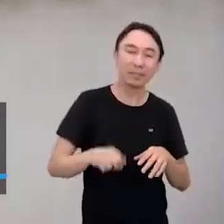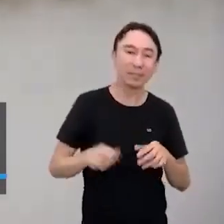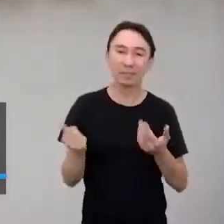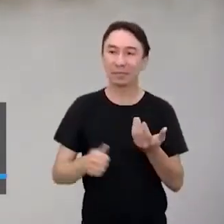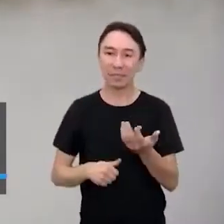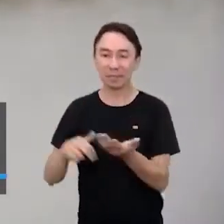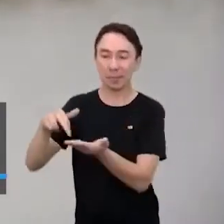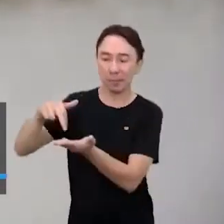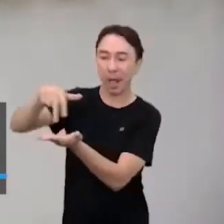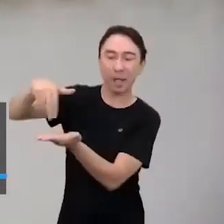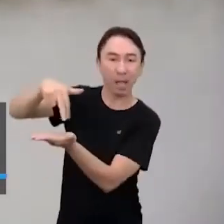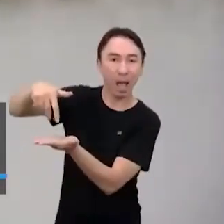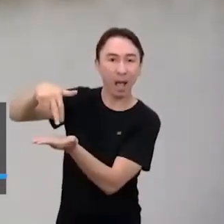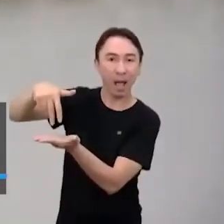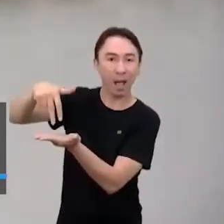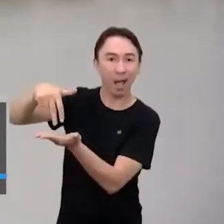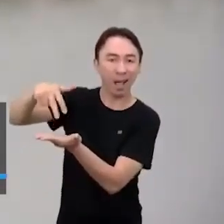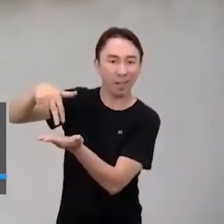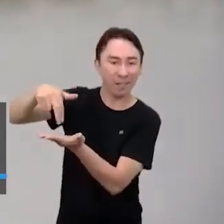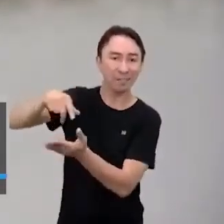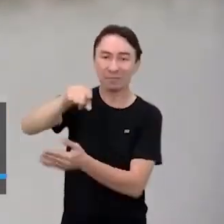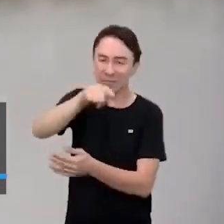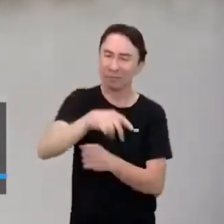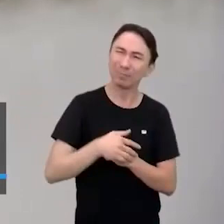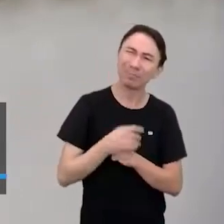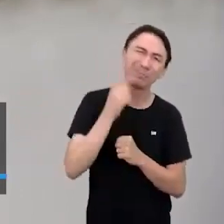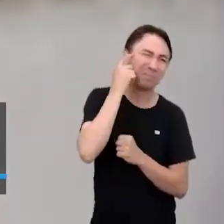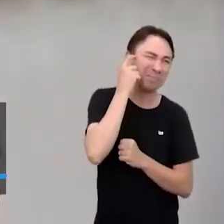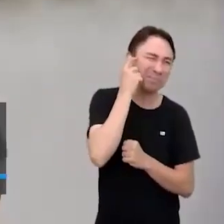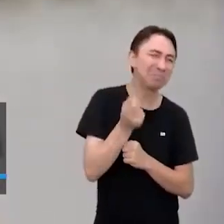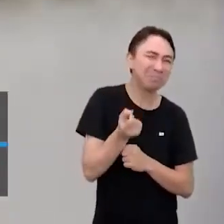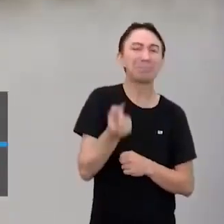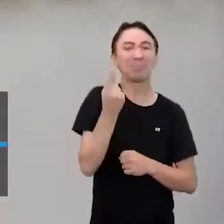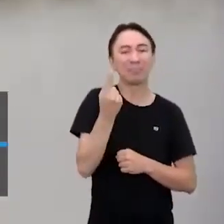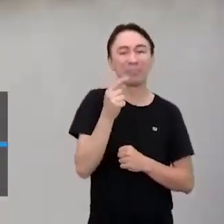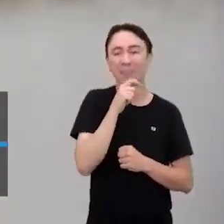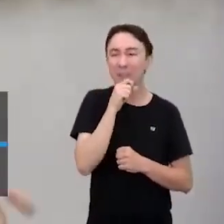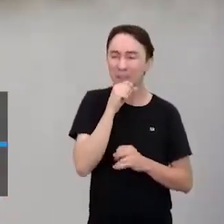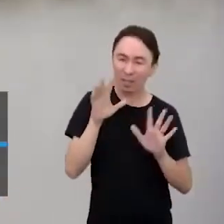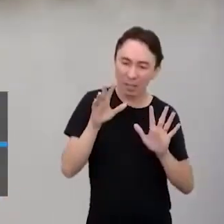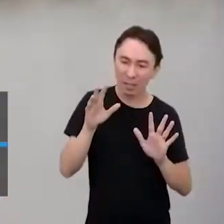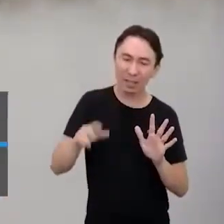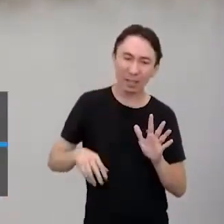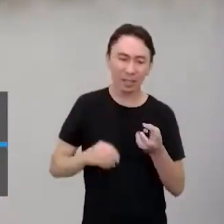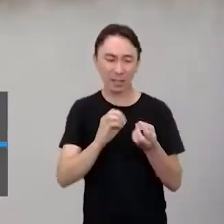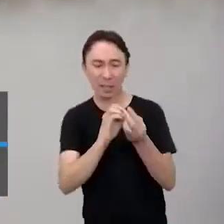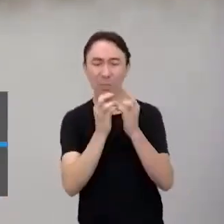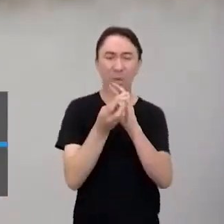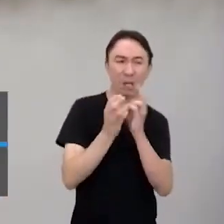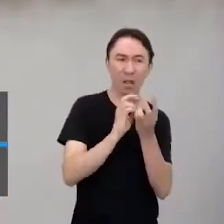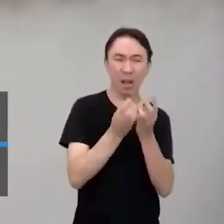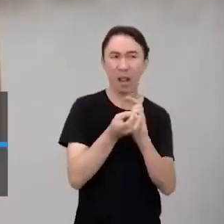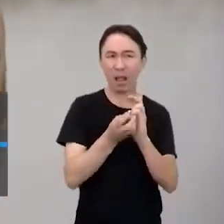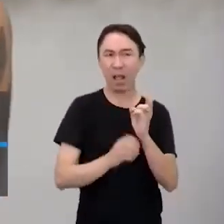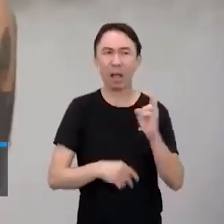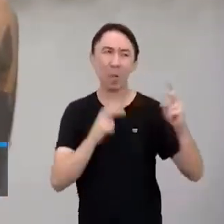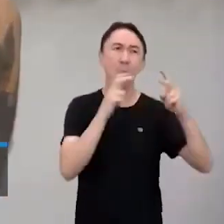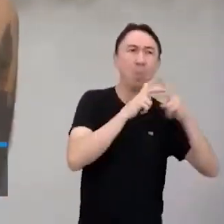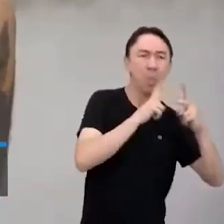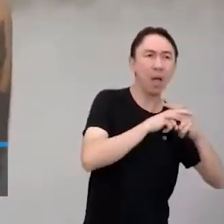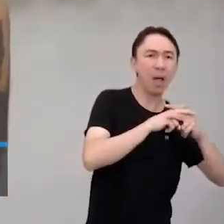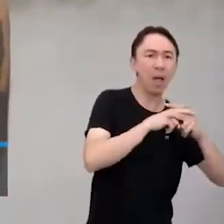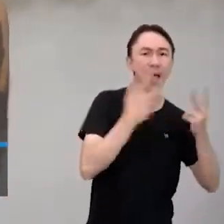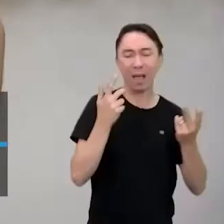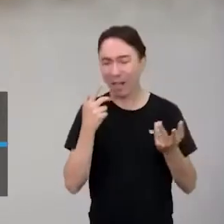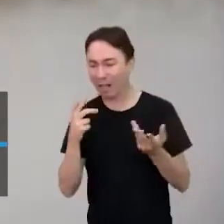que pode ter surgido essa dúvida aí na sua cabeça, estudante aí, porque você pode pensar, peraí, capoeira é luta? Capoeira é dança? Capoeira, e agora? Eu